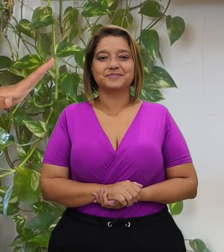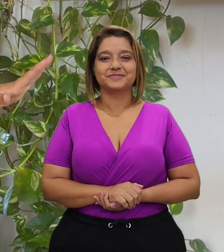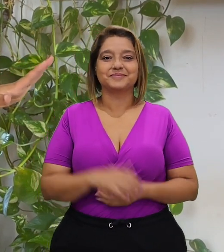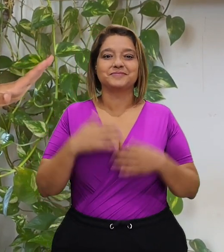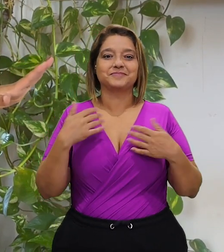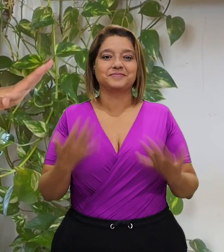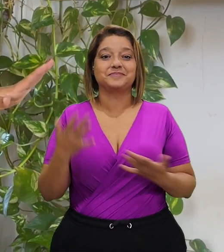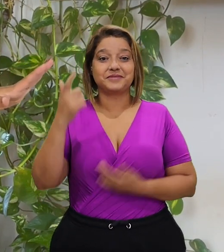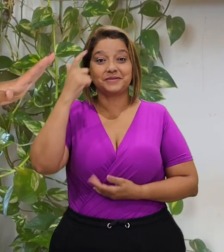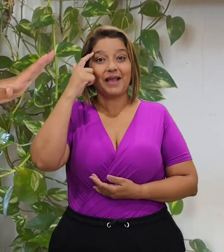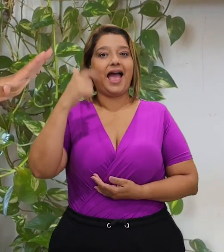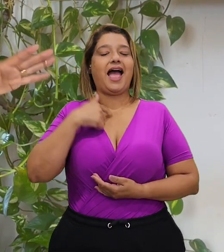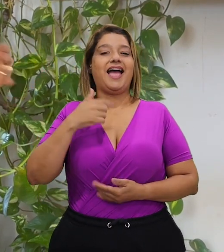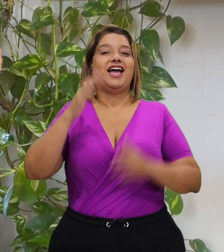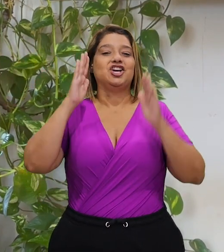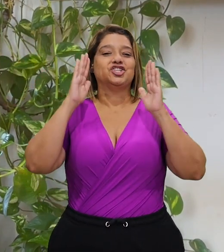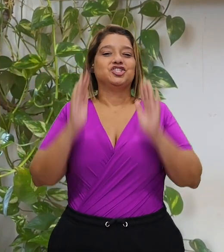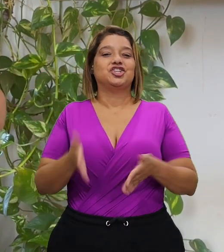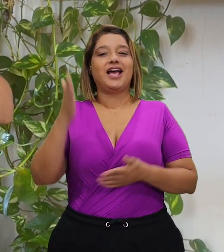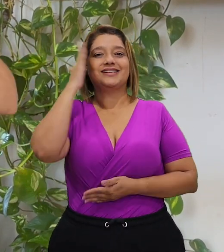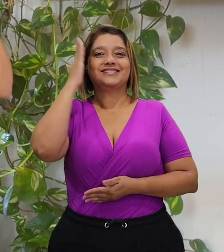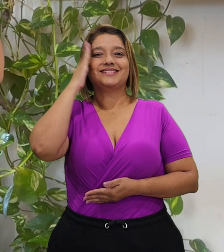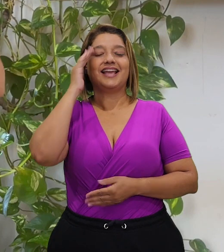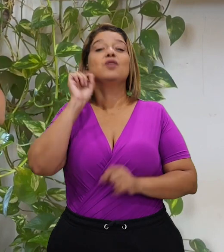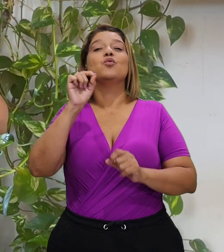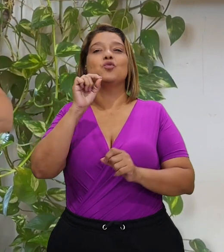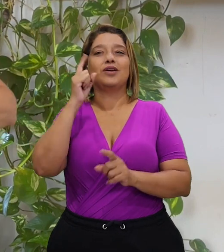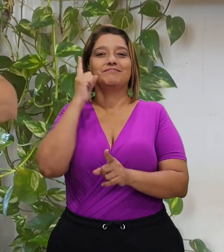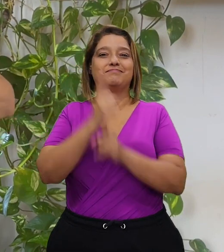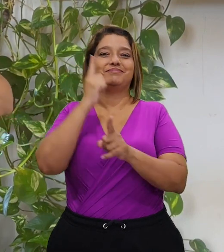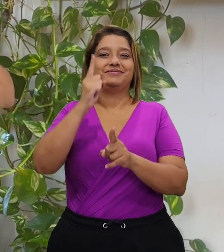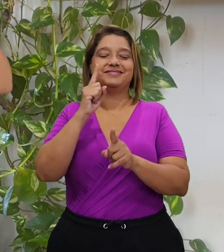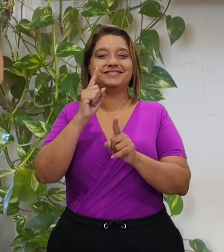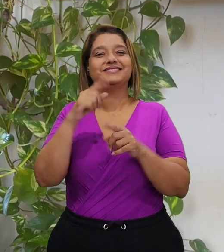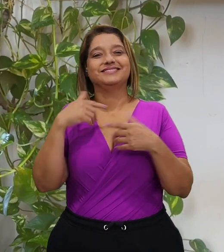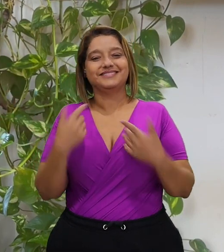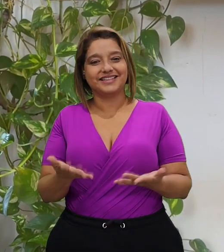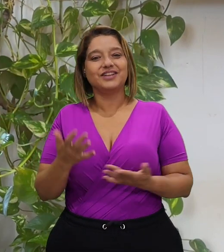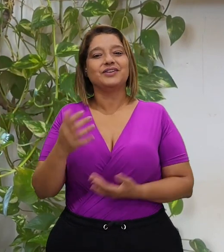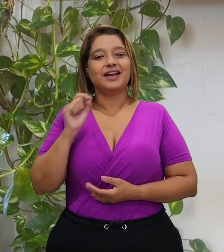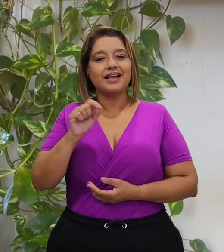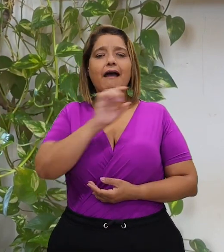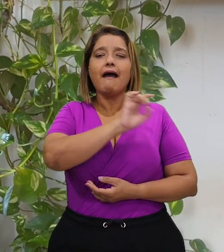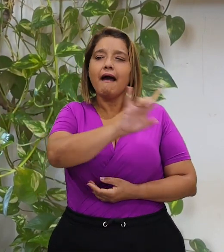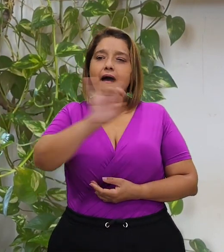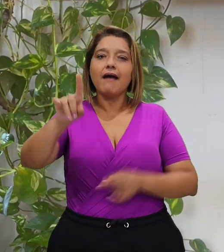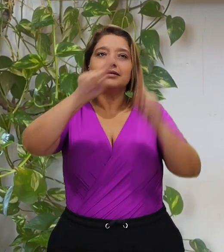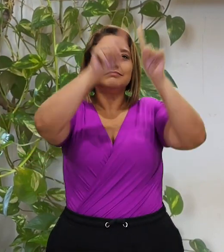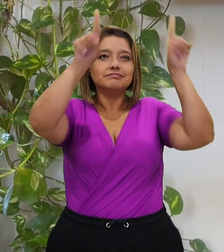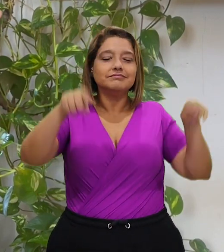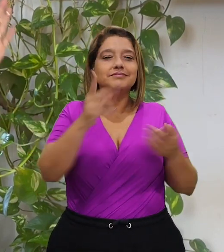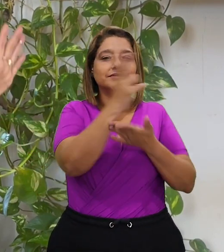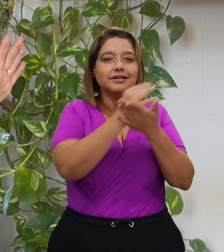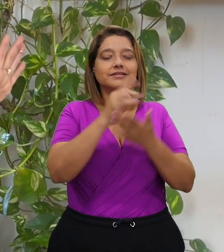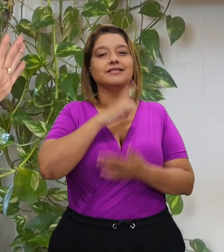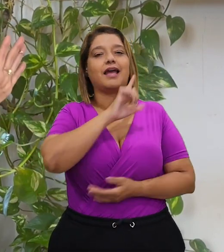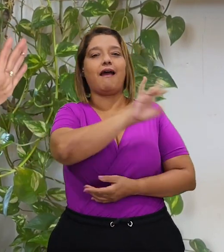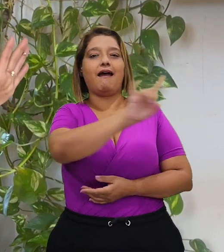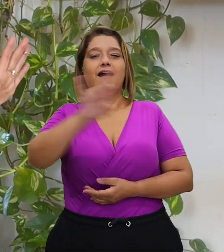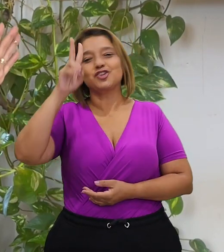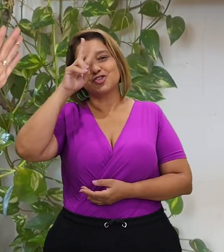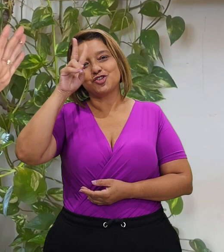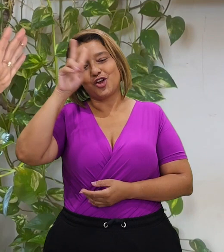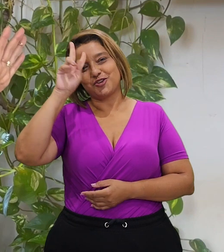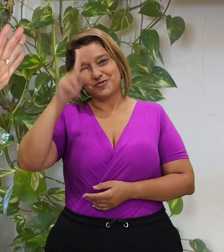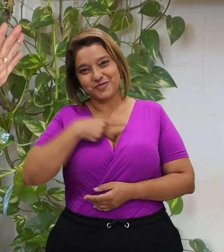simplesmente ficou encostada 1 ano. Ou seja, eu precisava de outras vivências, outras experiências para então poder finalizar